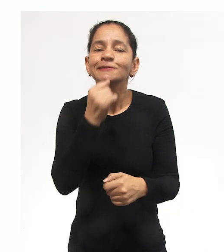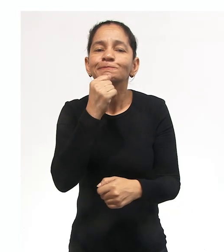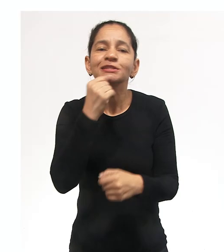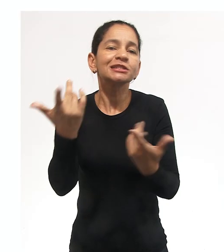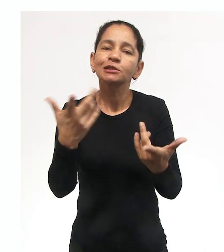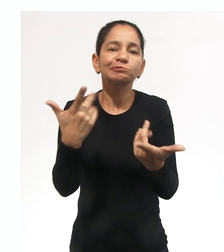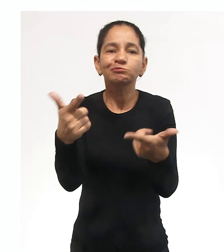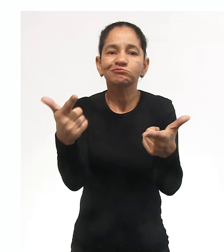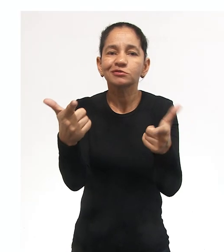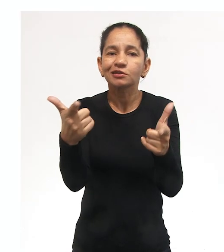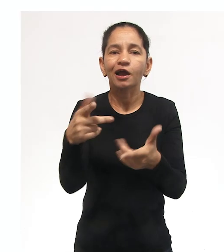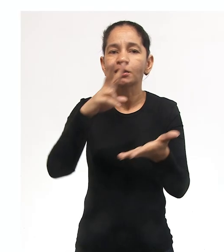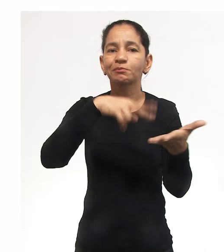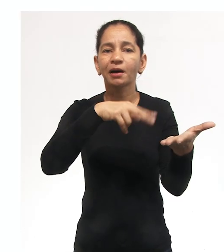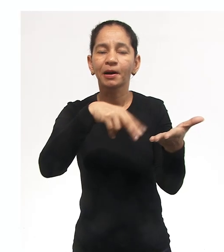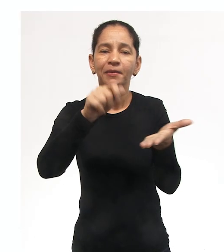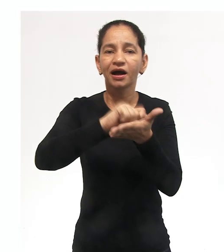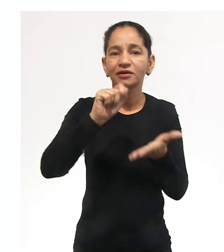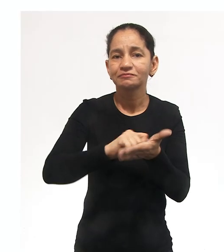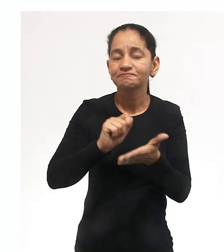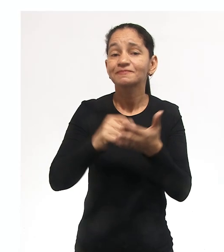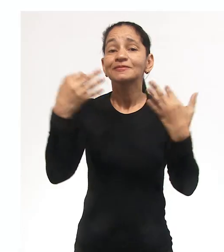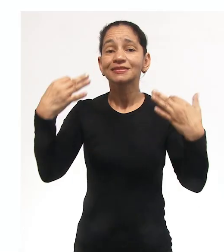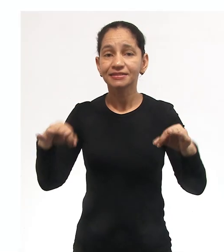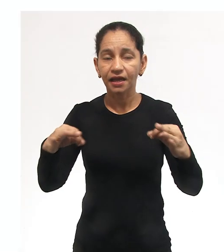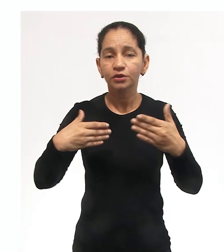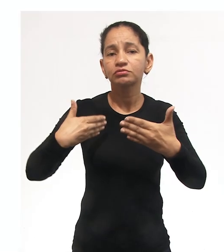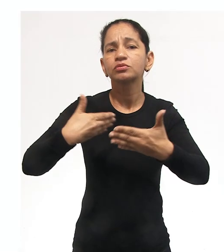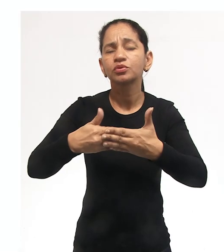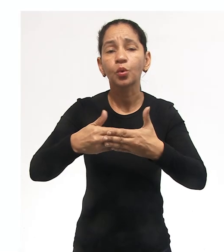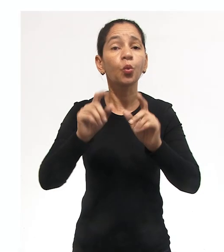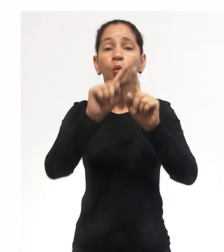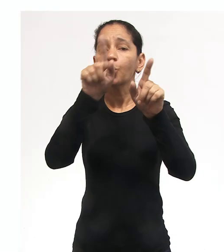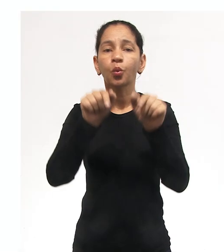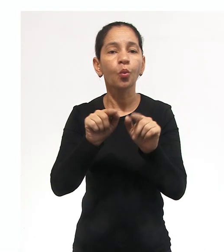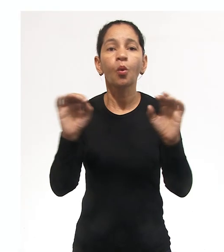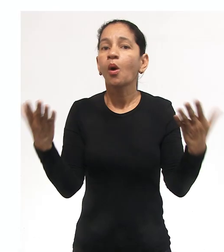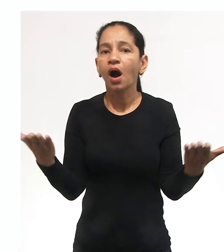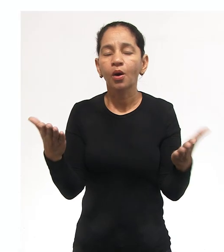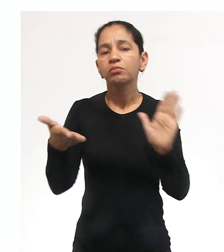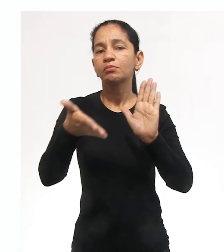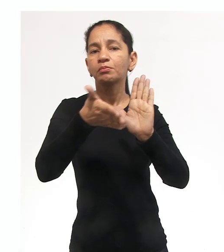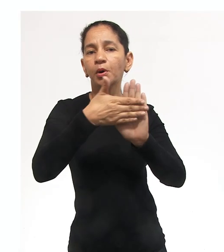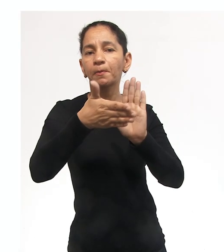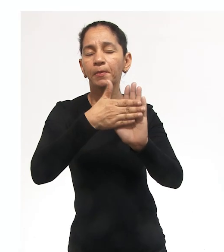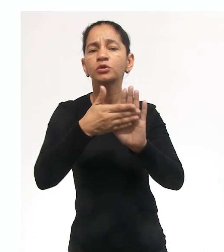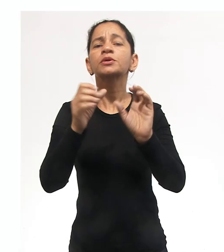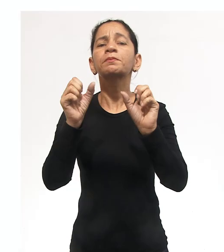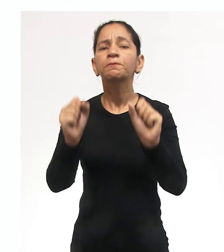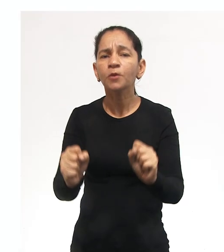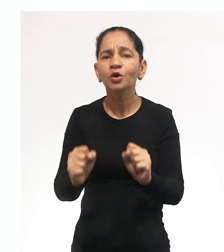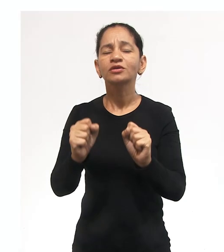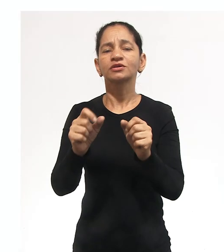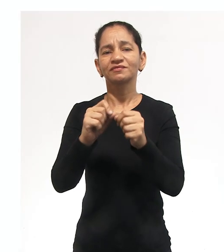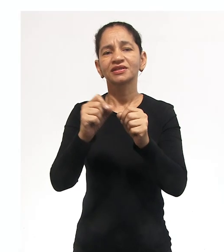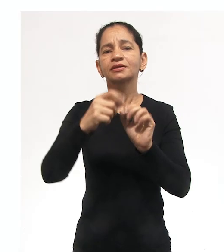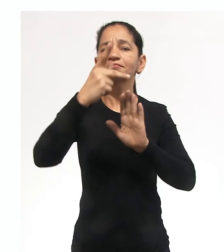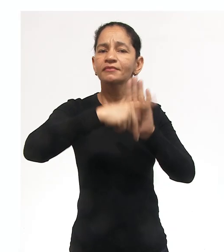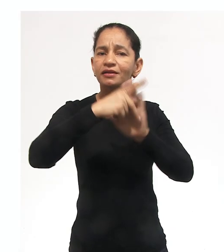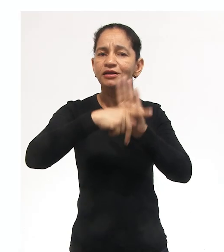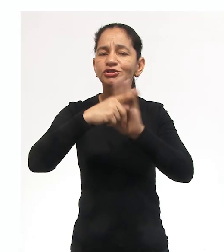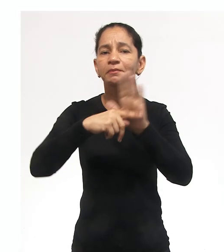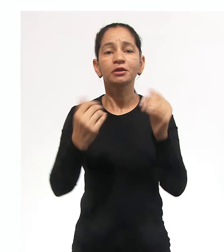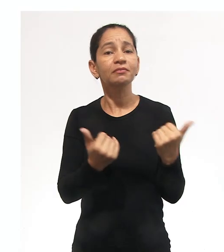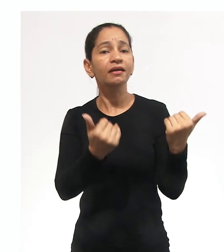puderam ser escolarizados pelo sistema regular. O que fazer? Quais propostas nós podemos